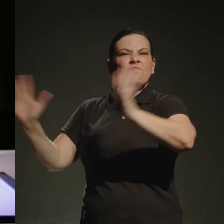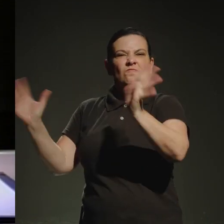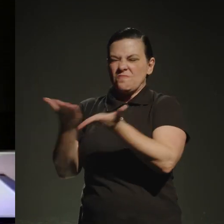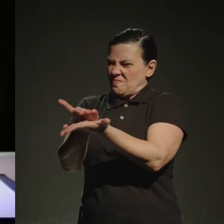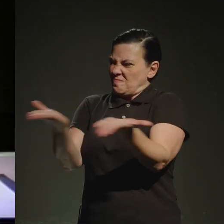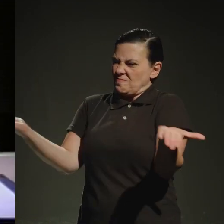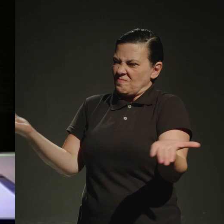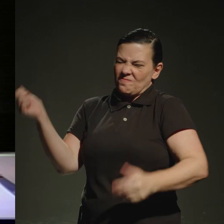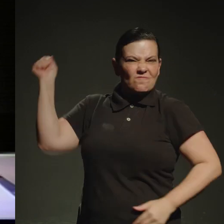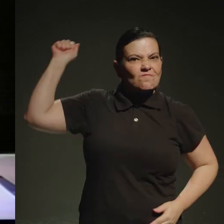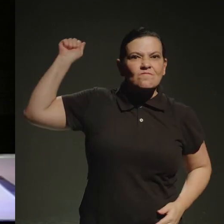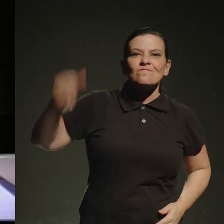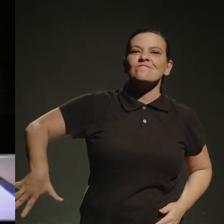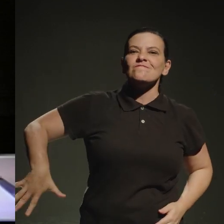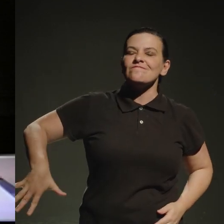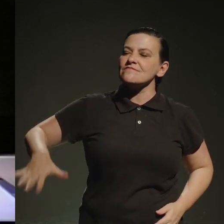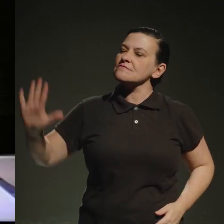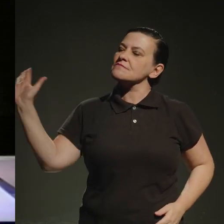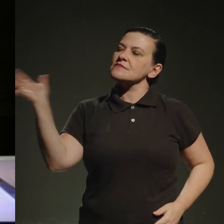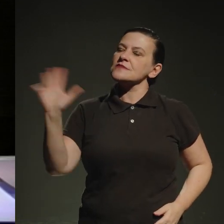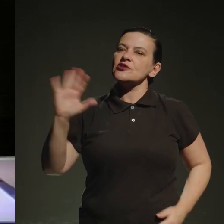Baixa a porta, o ruído sobe.